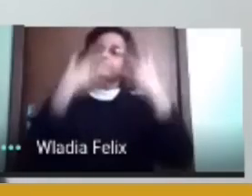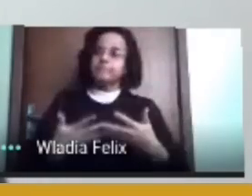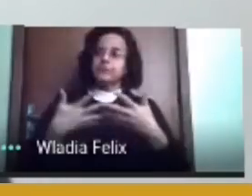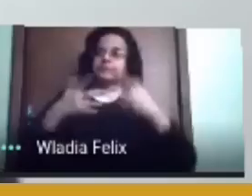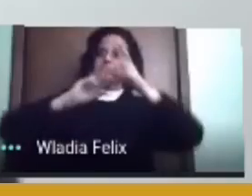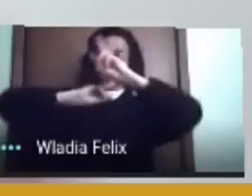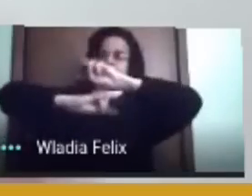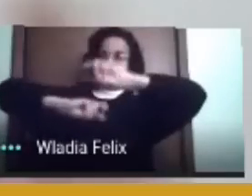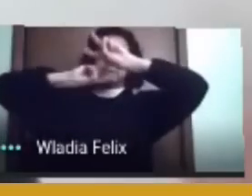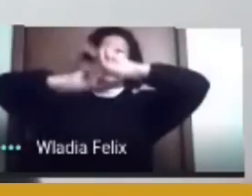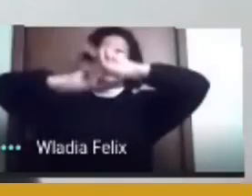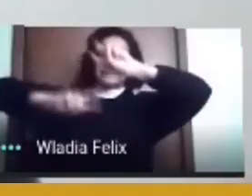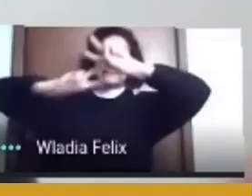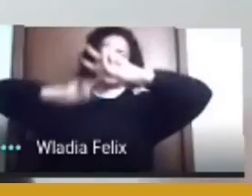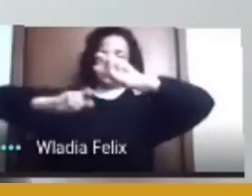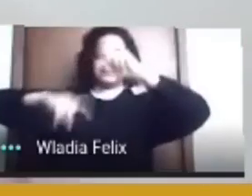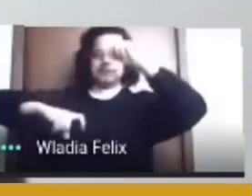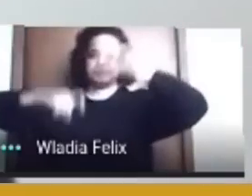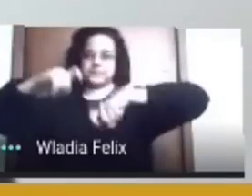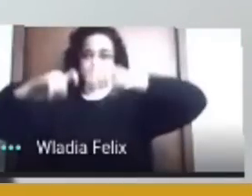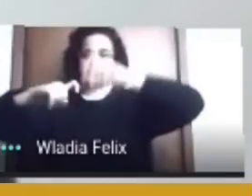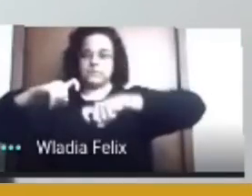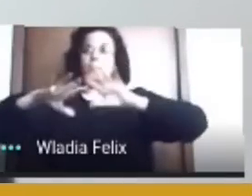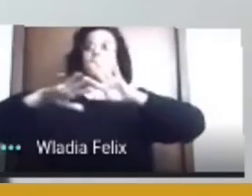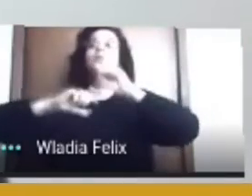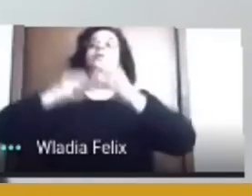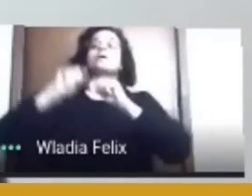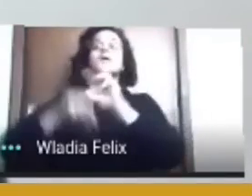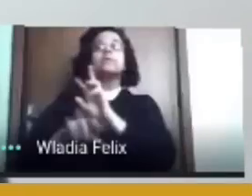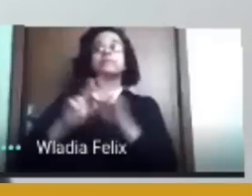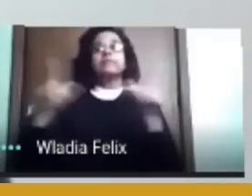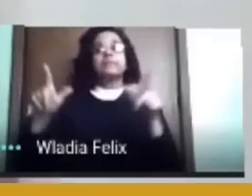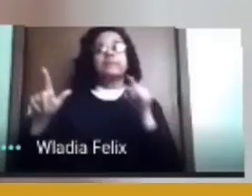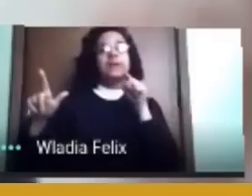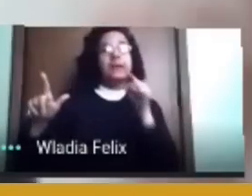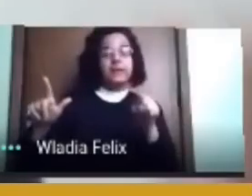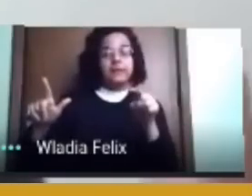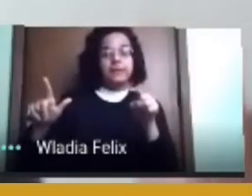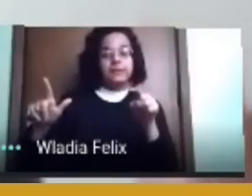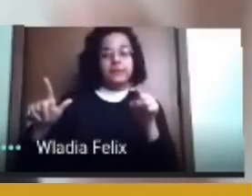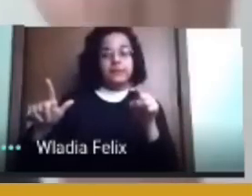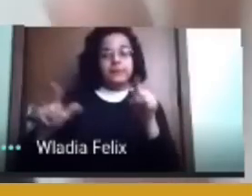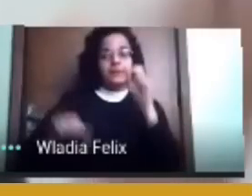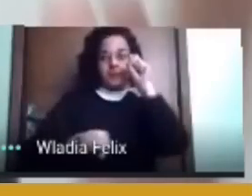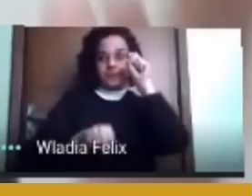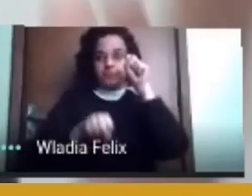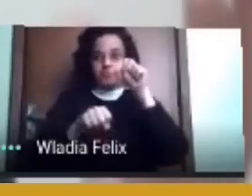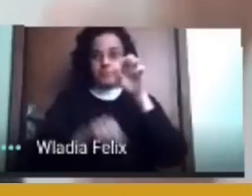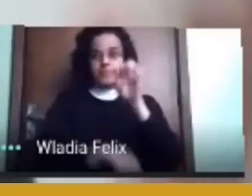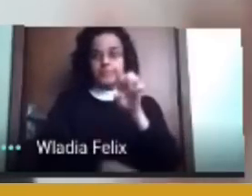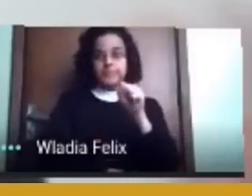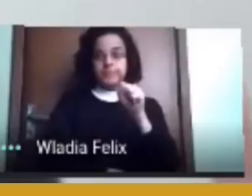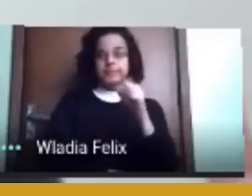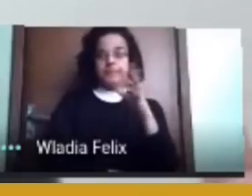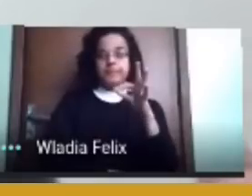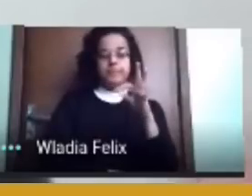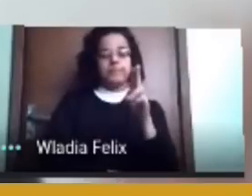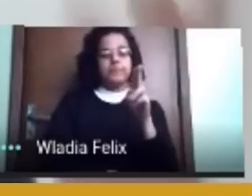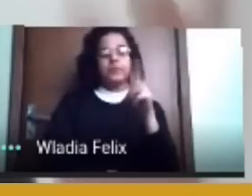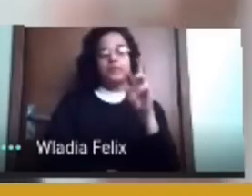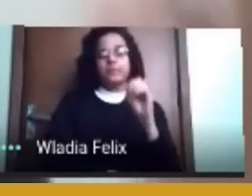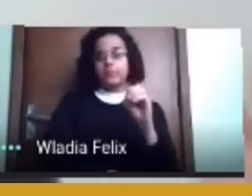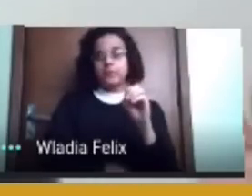diferença entre o estupro e a exploração sexual? O primeiro, ele não tem a carga monetária, a carga